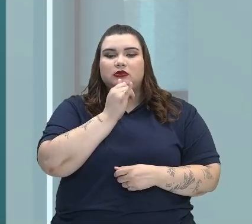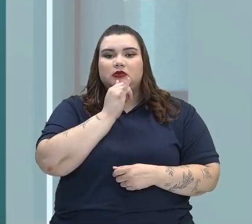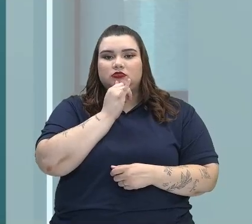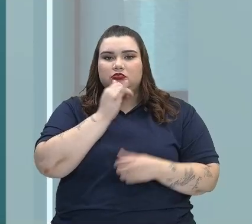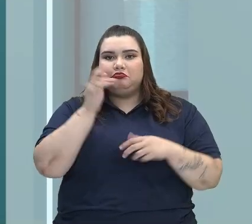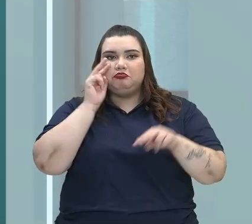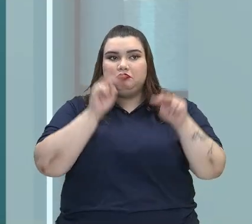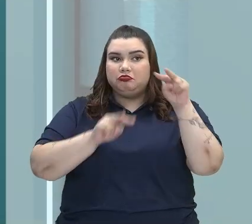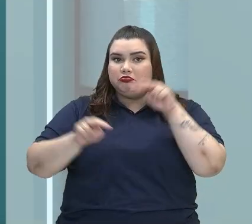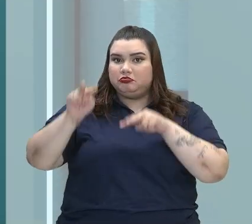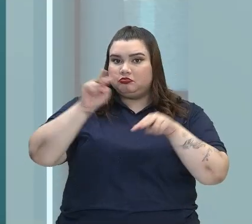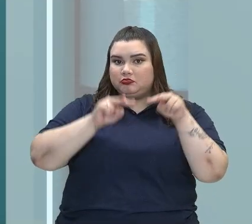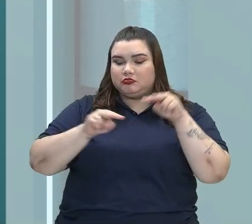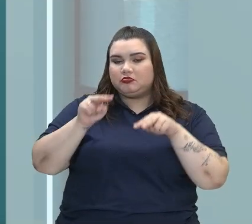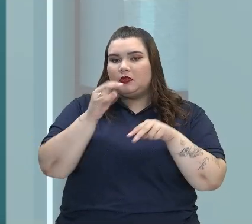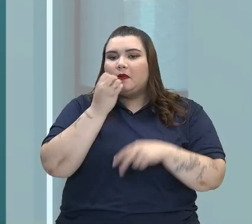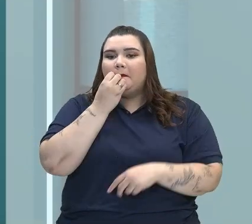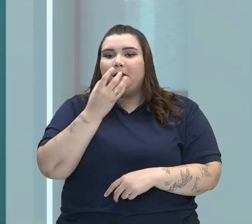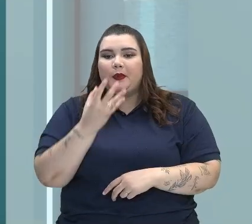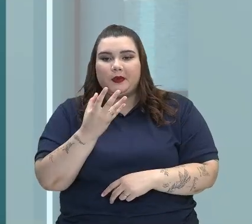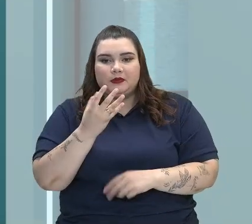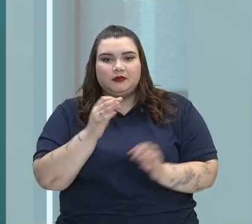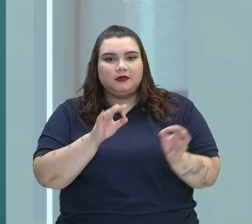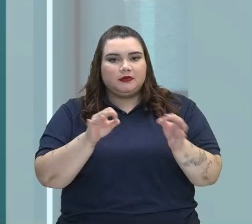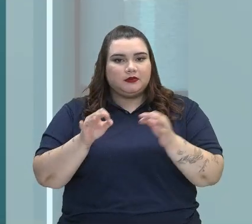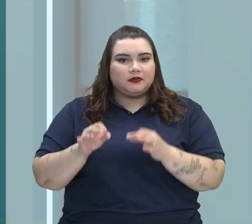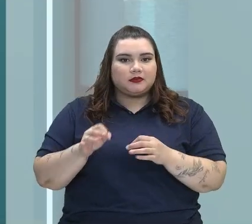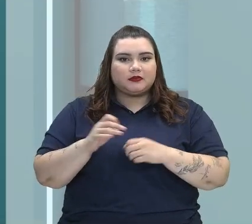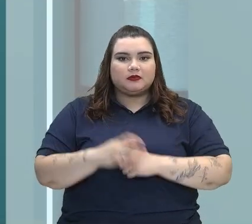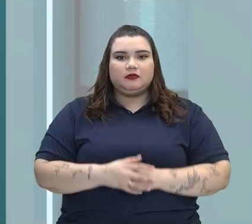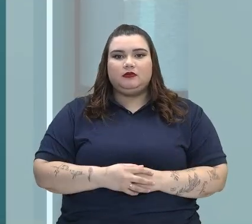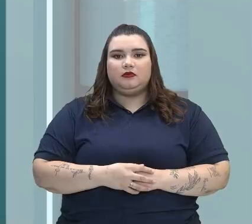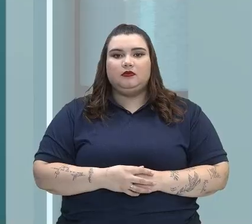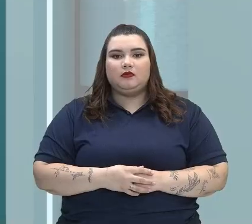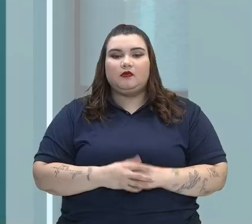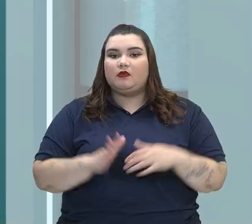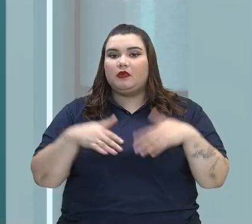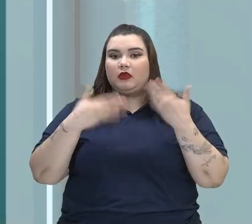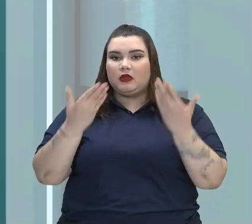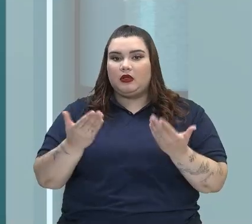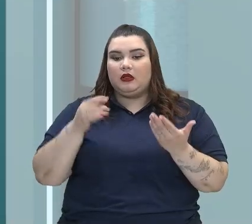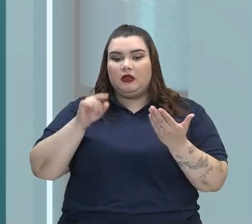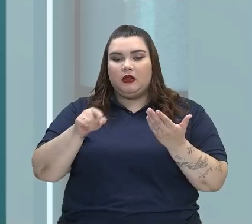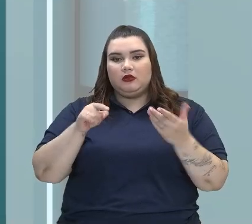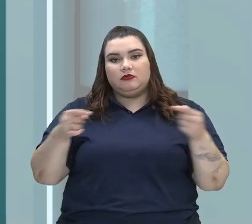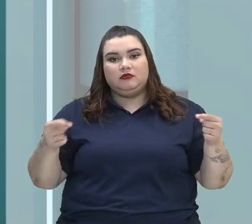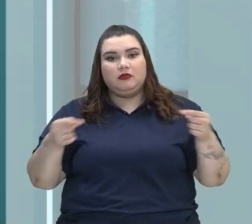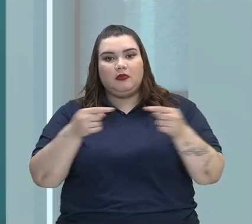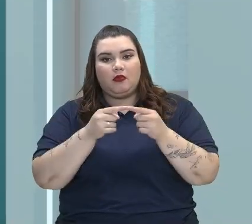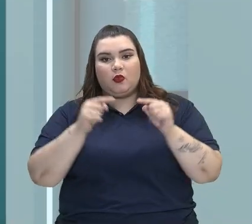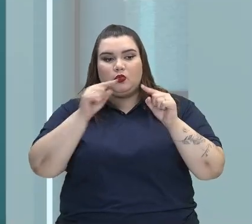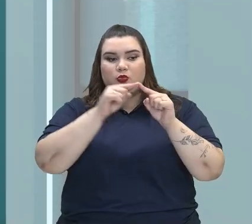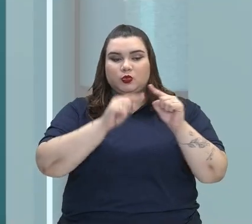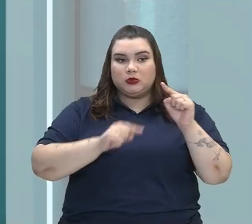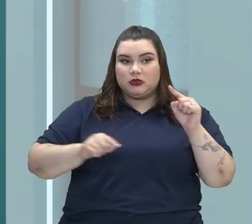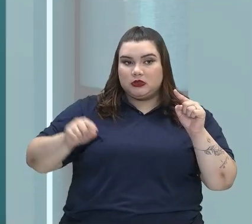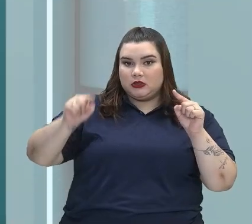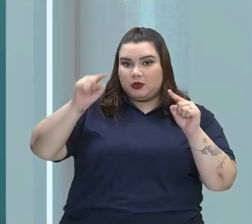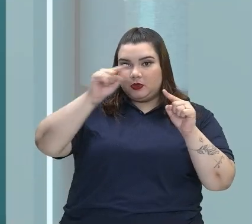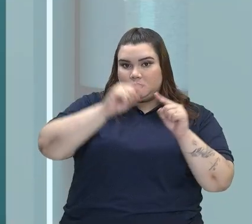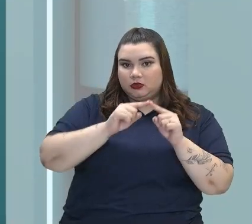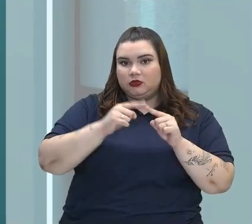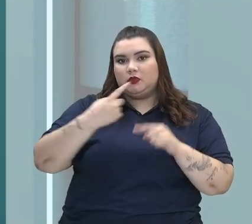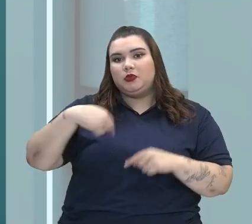efeito visual agradável, tá? Então, nessa questão do círculo cromático, nós